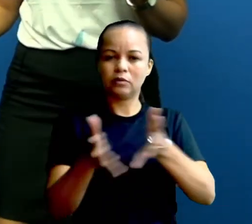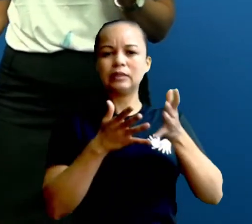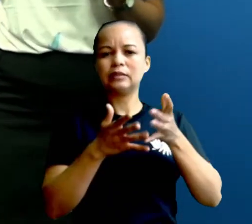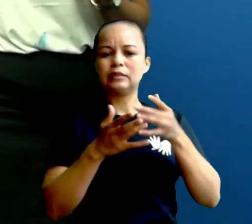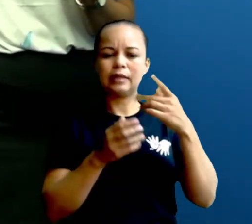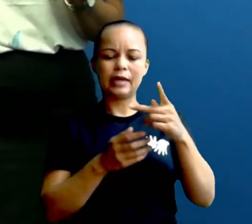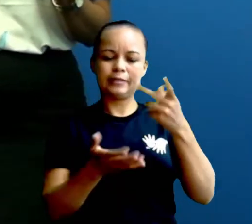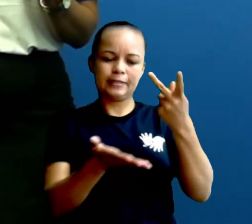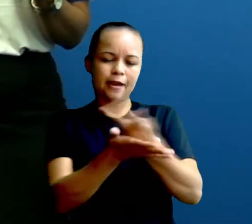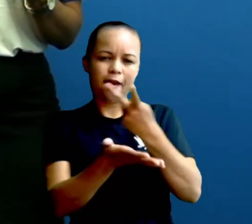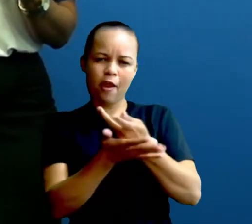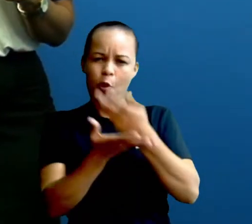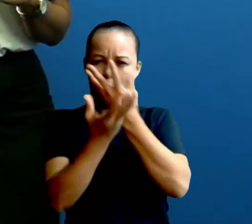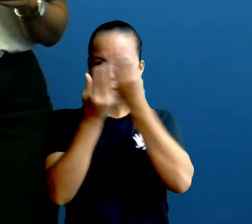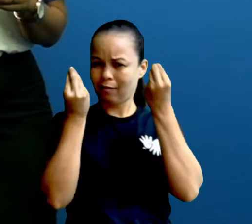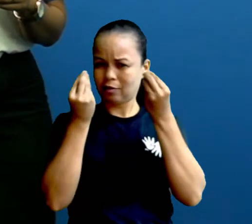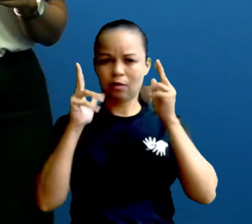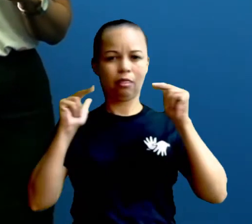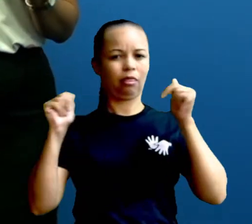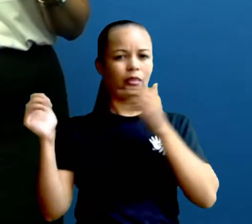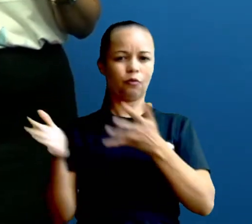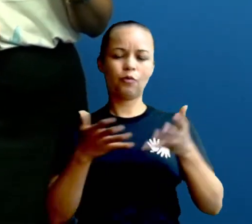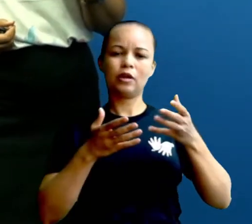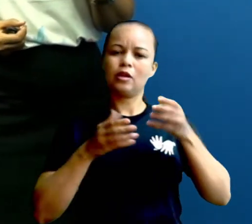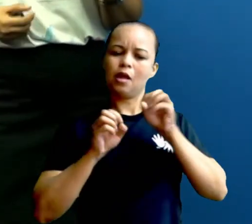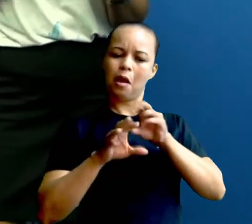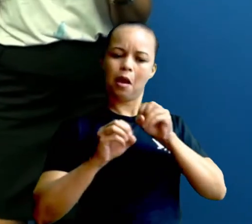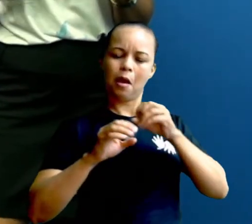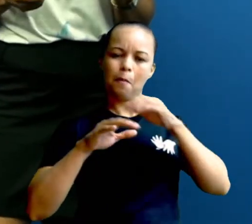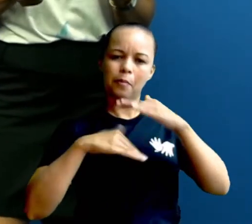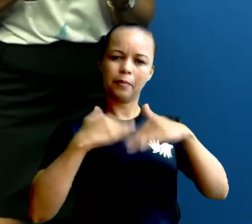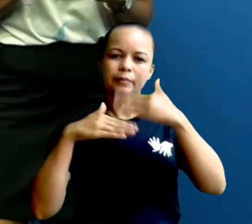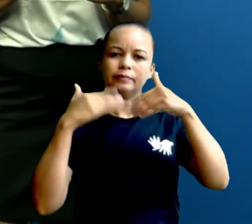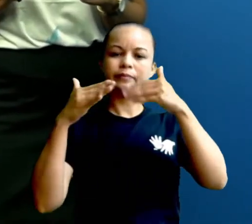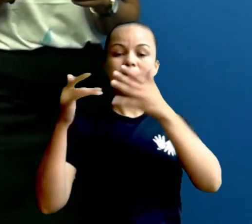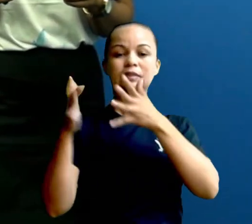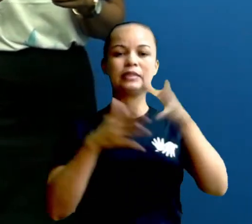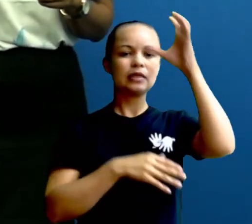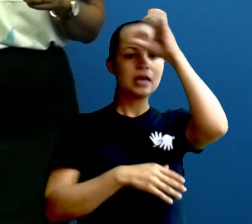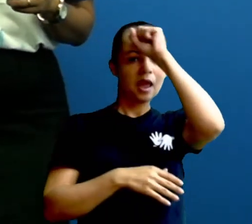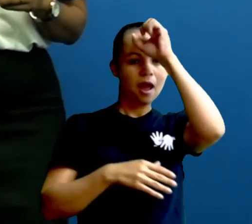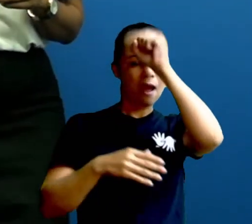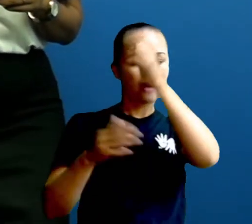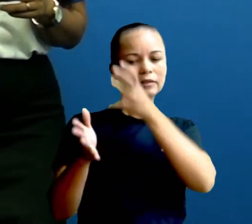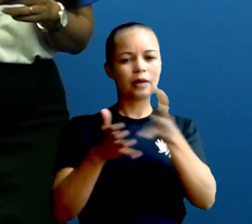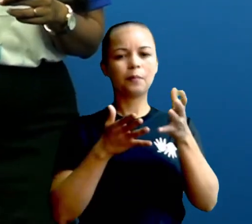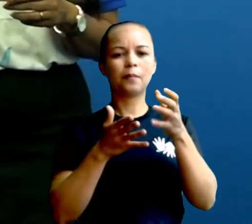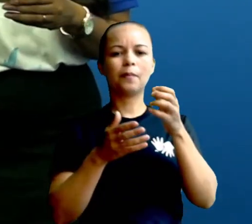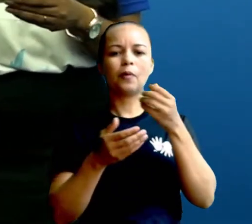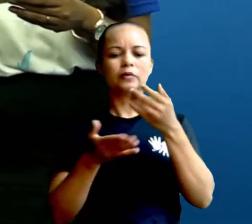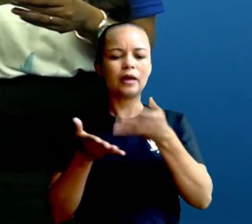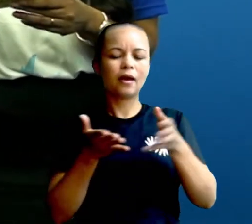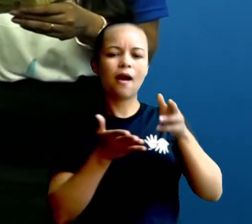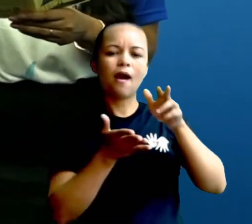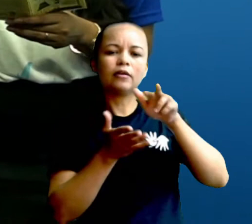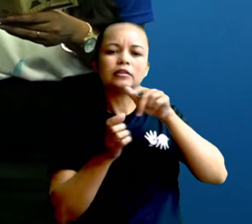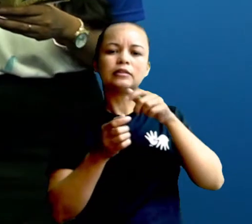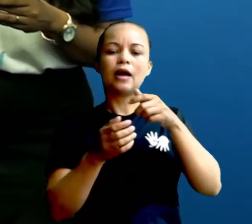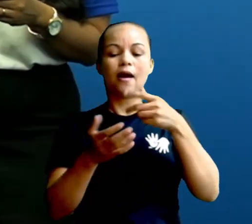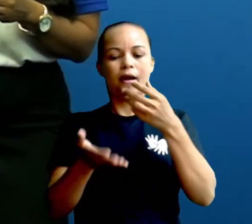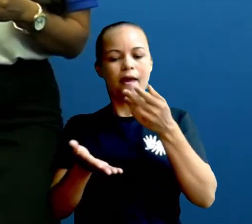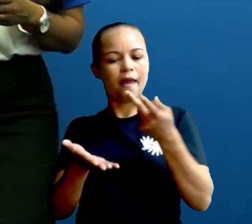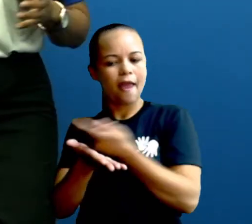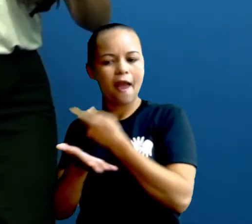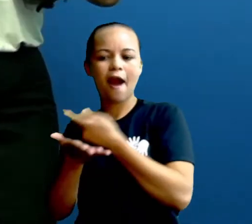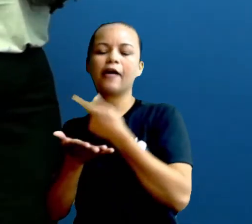enganou, desse erro não se esquece. O filho em aprendizado, mesmo se tiver cuidado, poderá escorregar. É errando